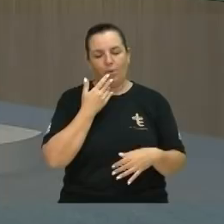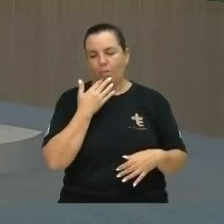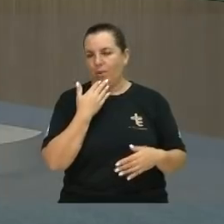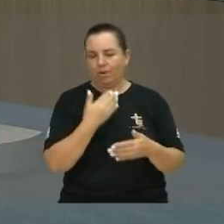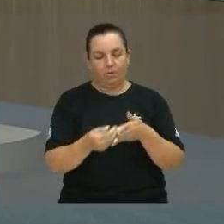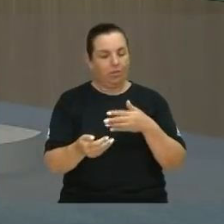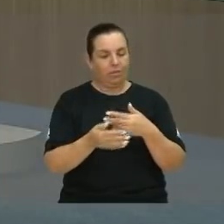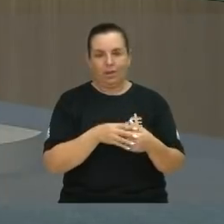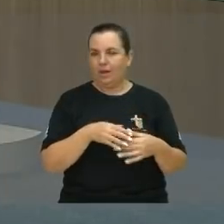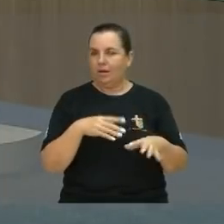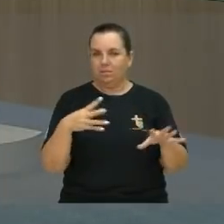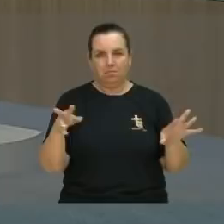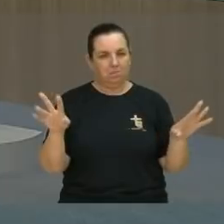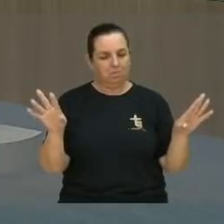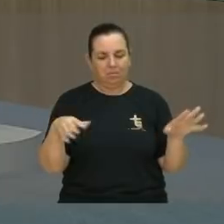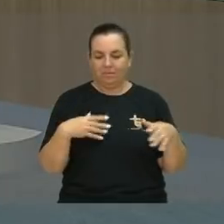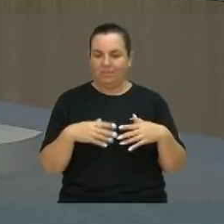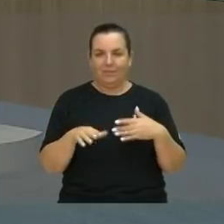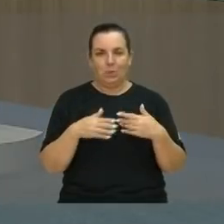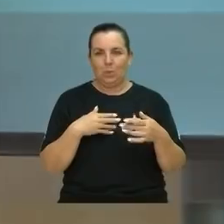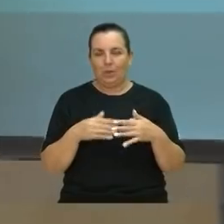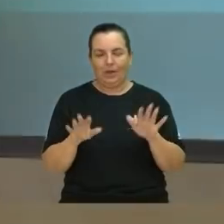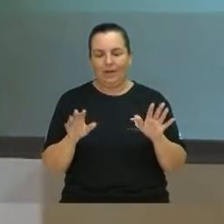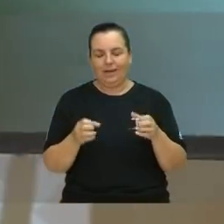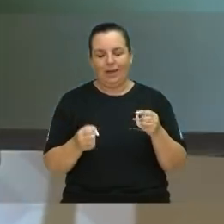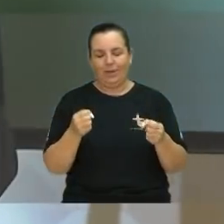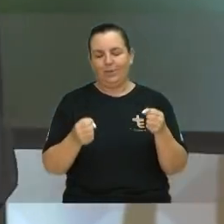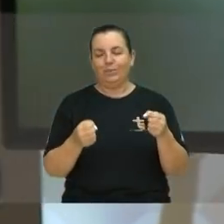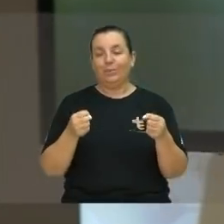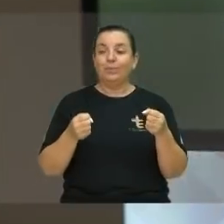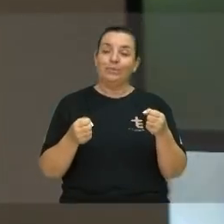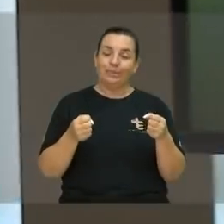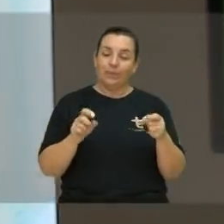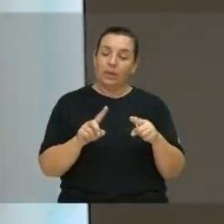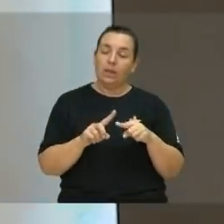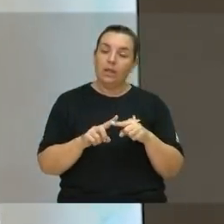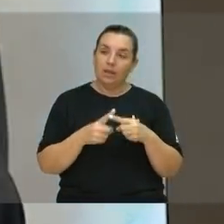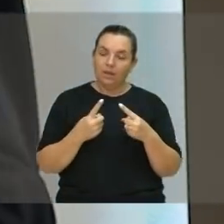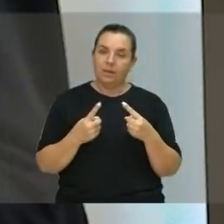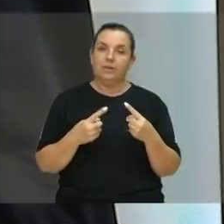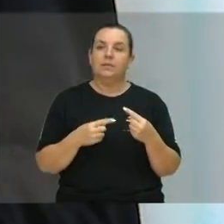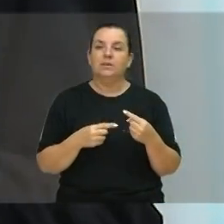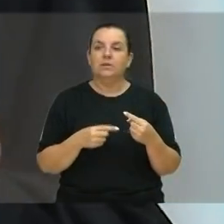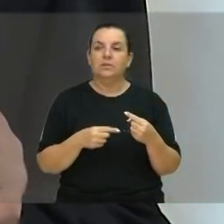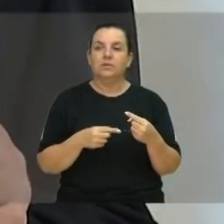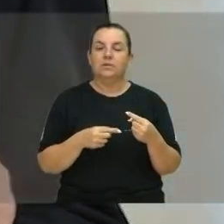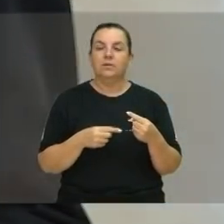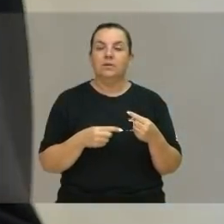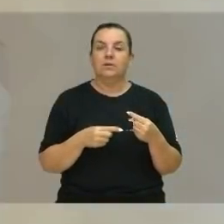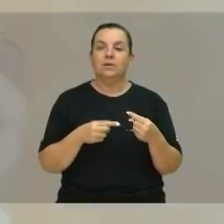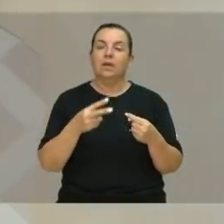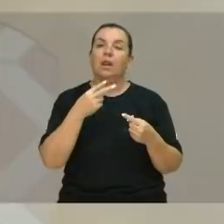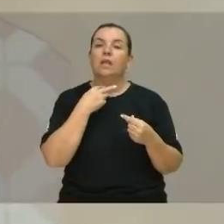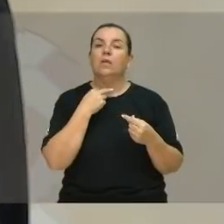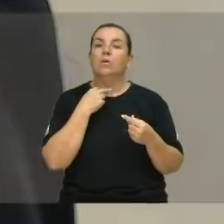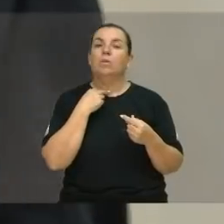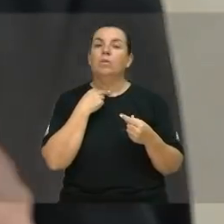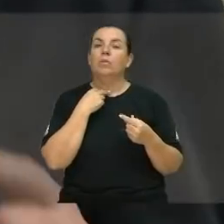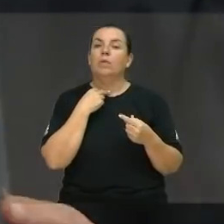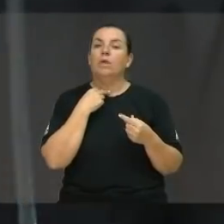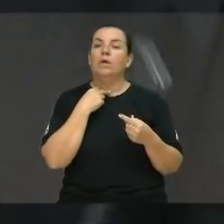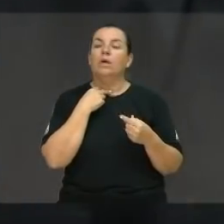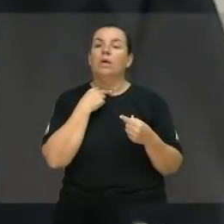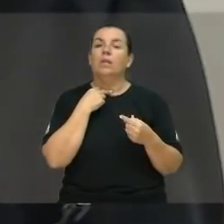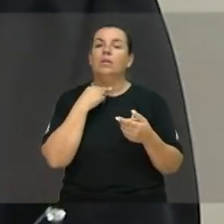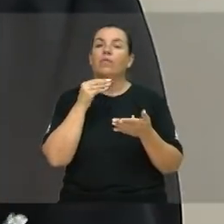cor de qualquer modelo de qualquer tiro por mais não pode faltar